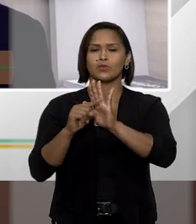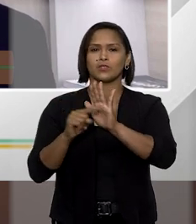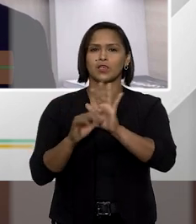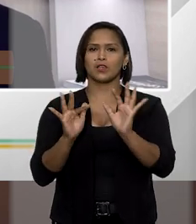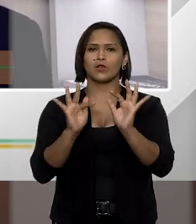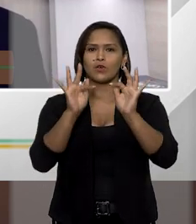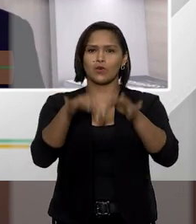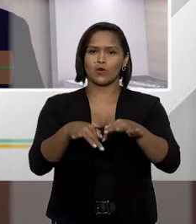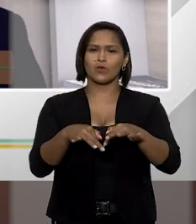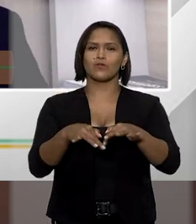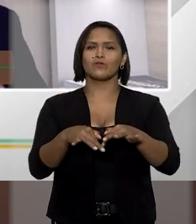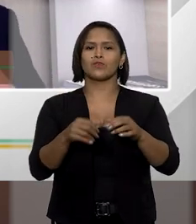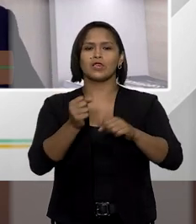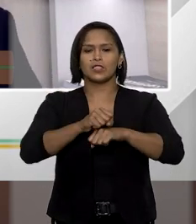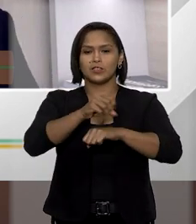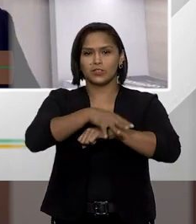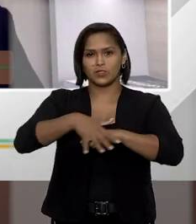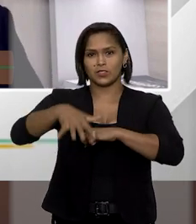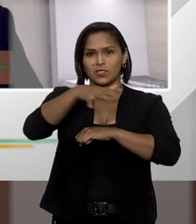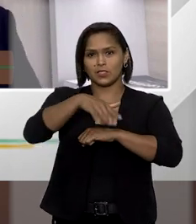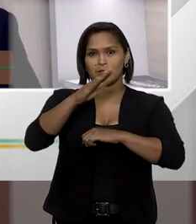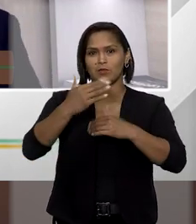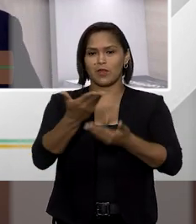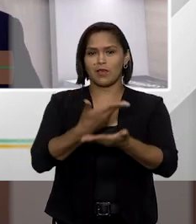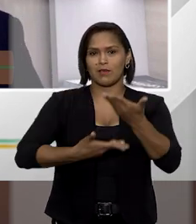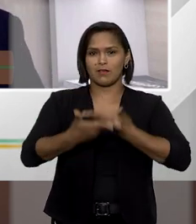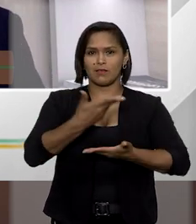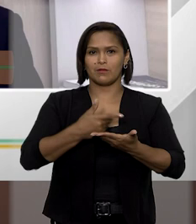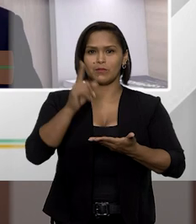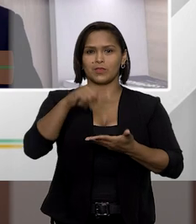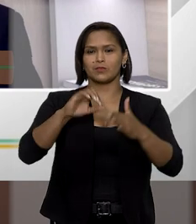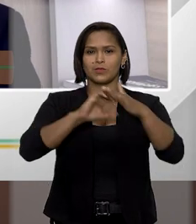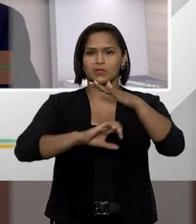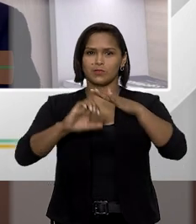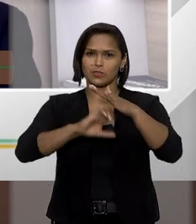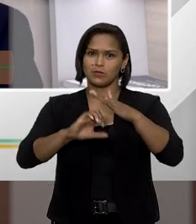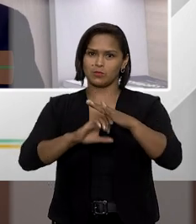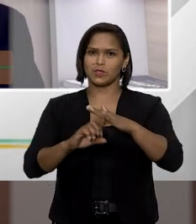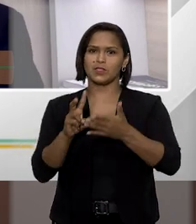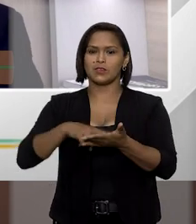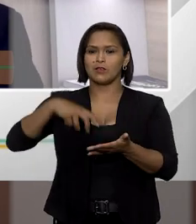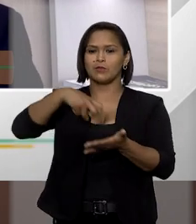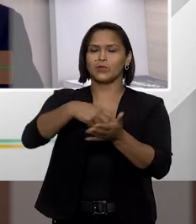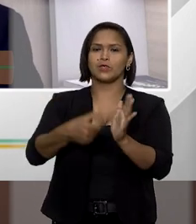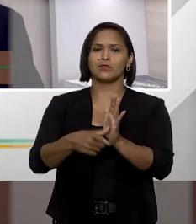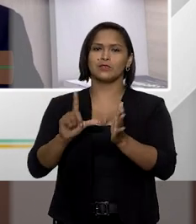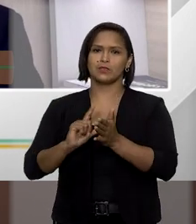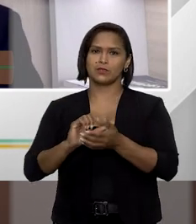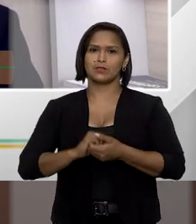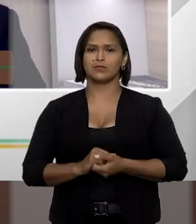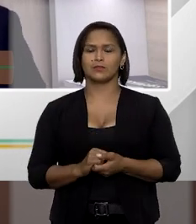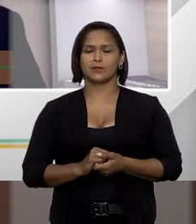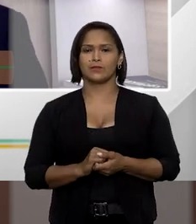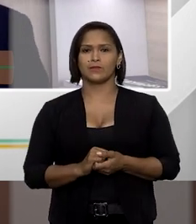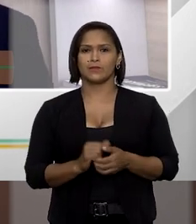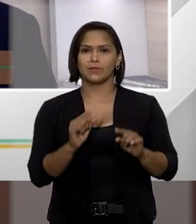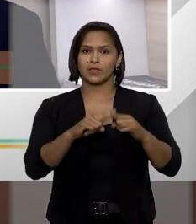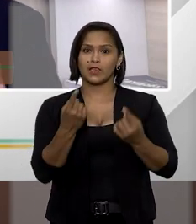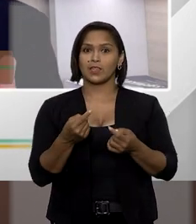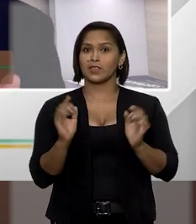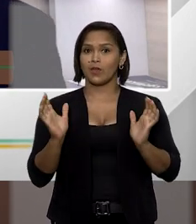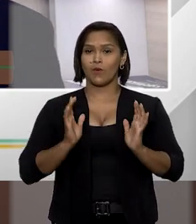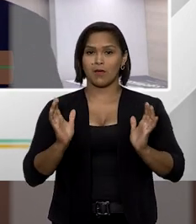com o fim de dissimular a participação de empresas punidas anteriormente. Então,